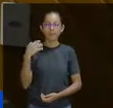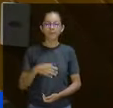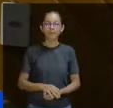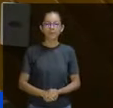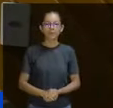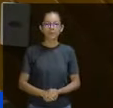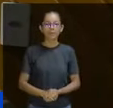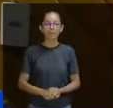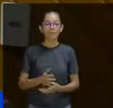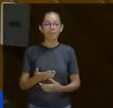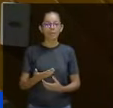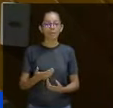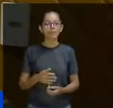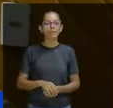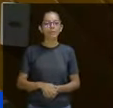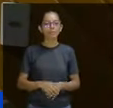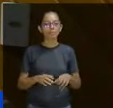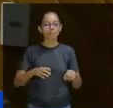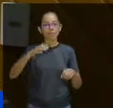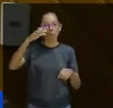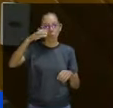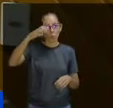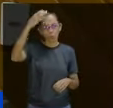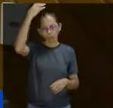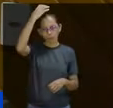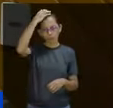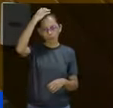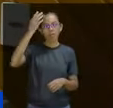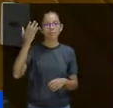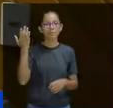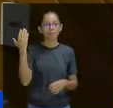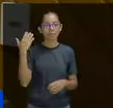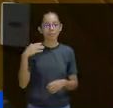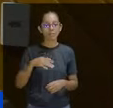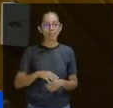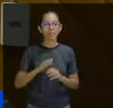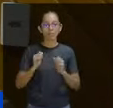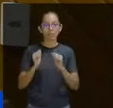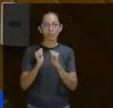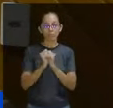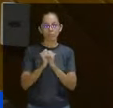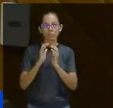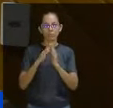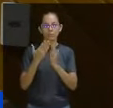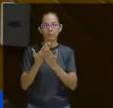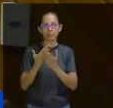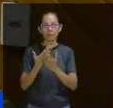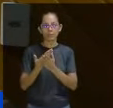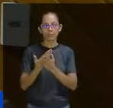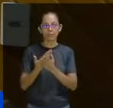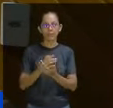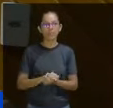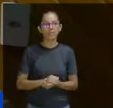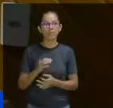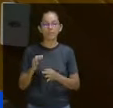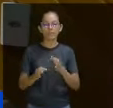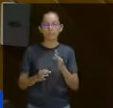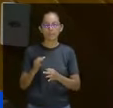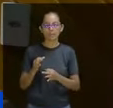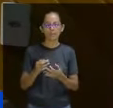da Escola Judiciária, e esse período, junto à Escola Judiciária, com